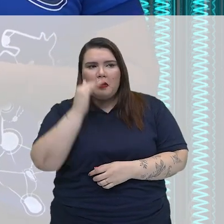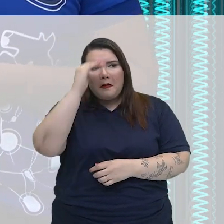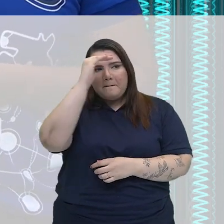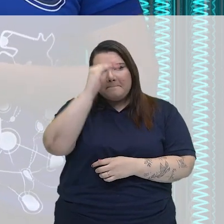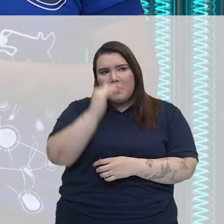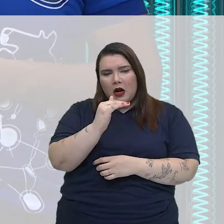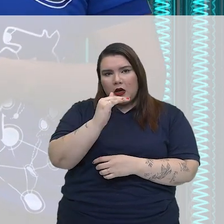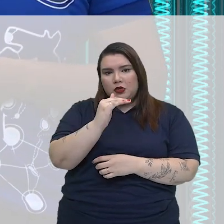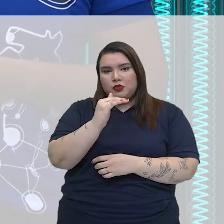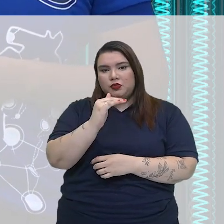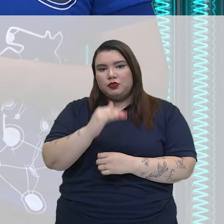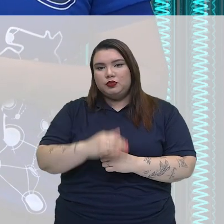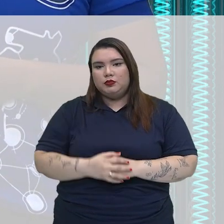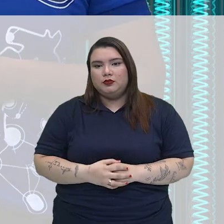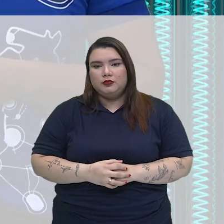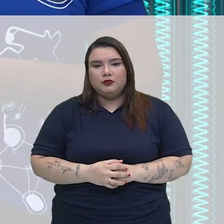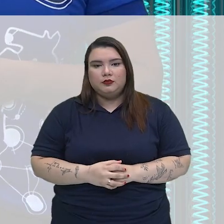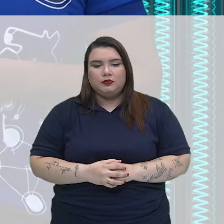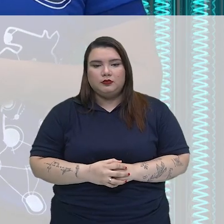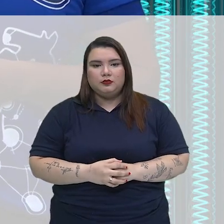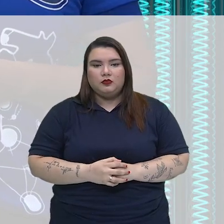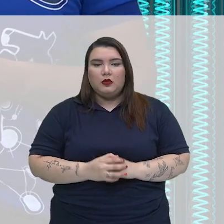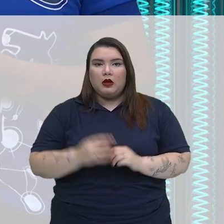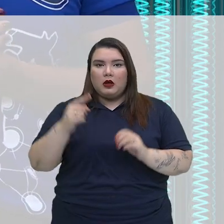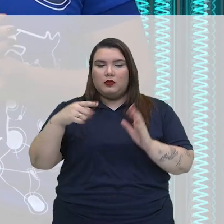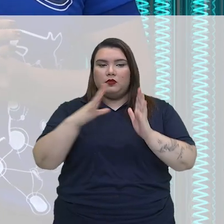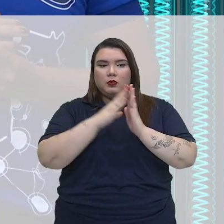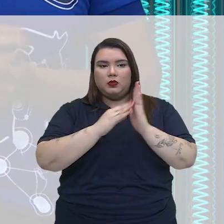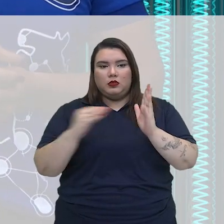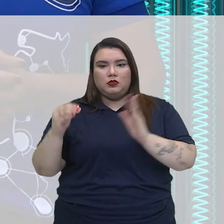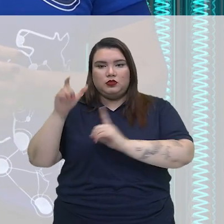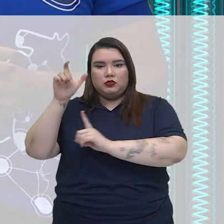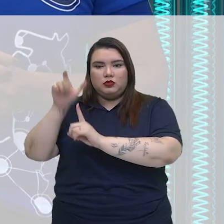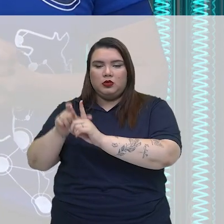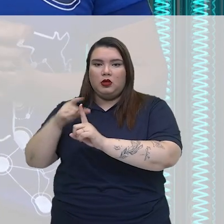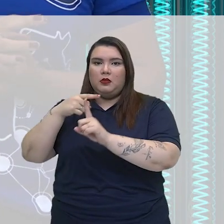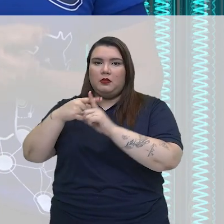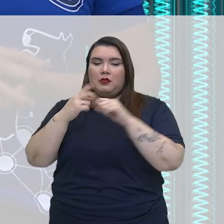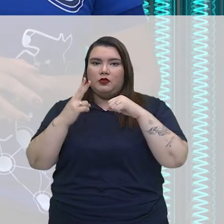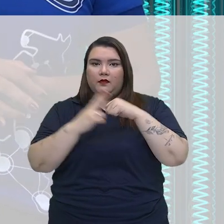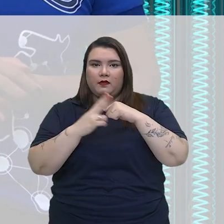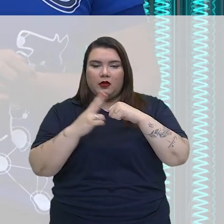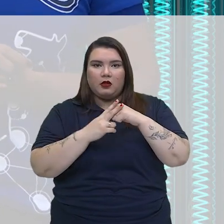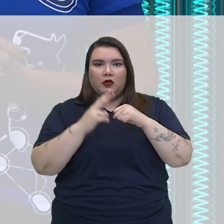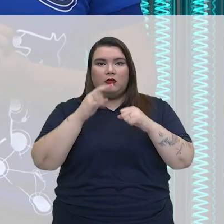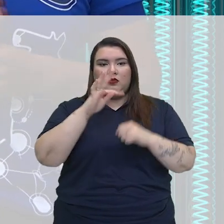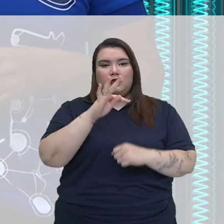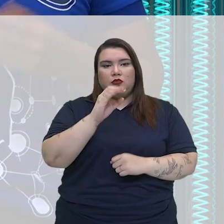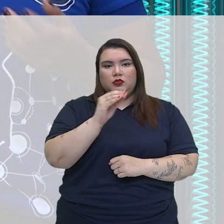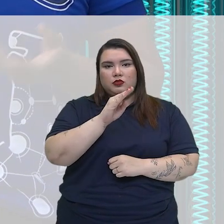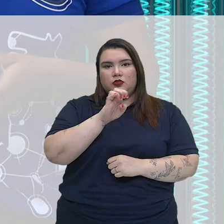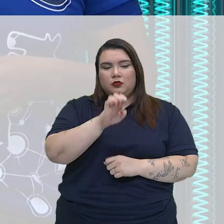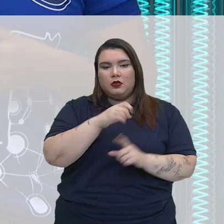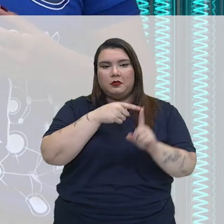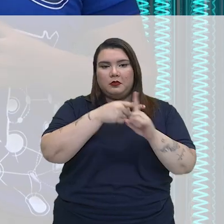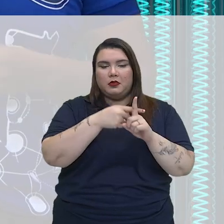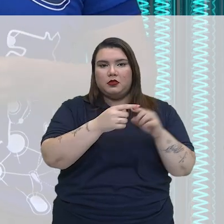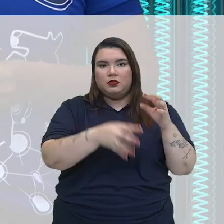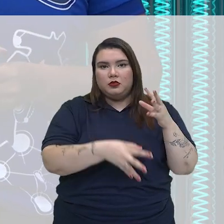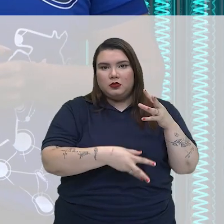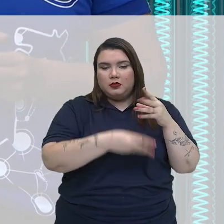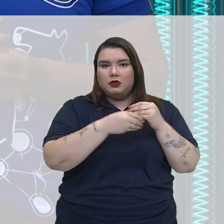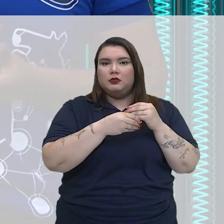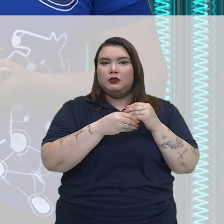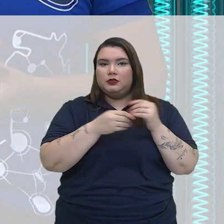baixa estatura. Aqui, ó, sigo esse modelo que não tem erro, tá? Então, sujeito é aquele que pratica